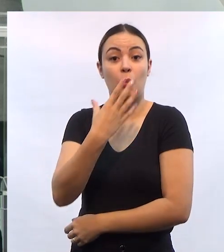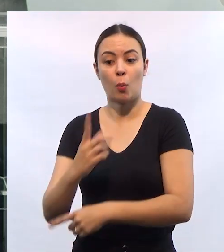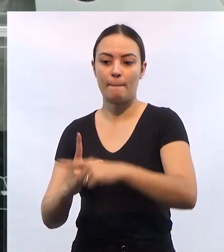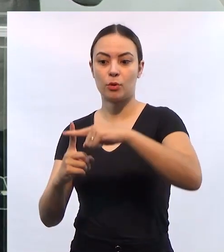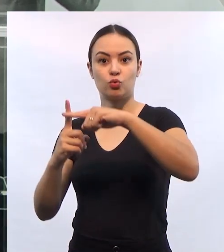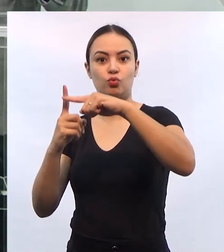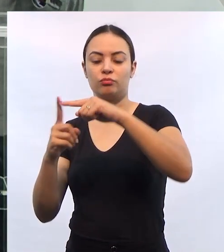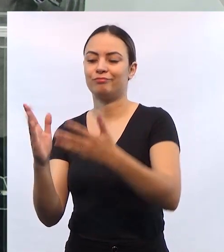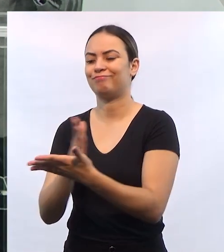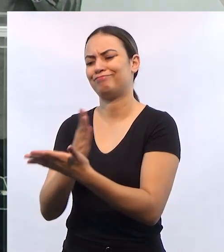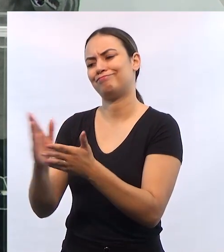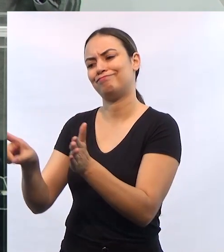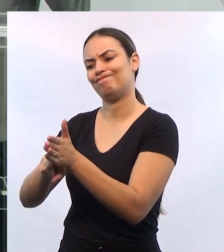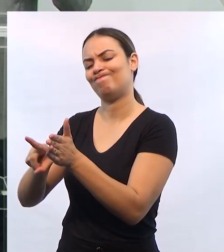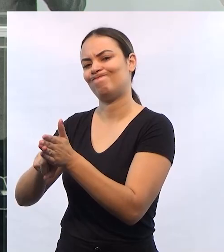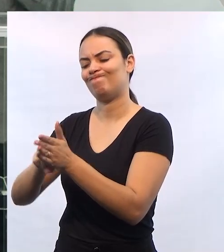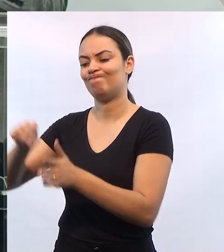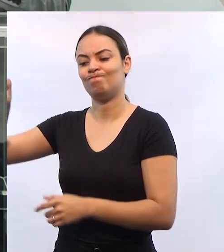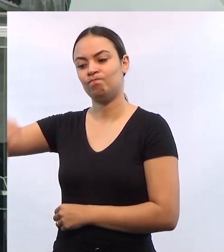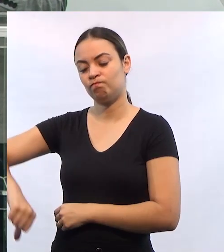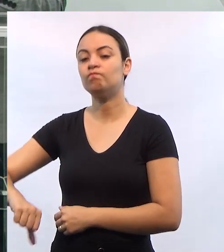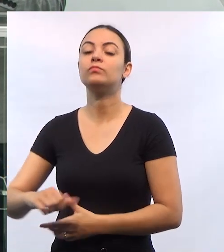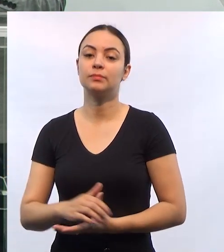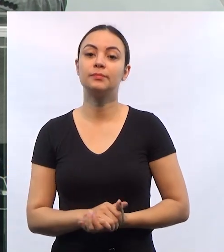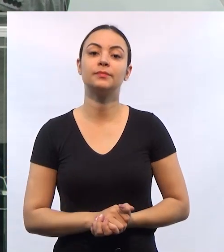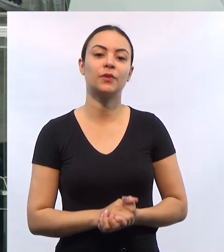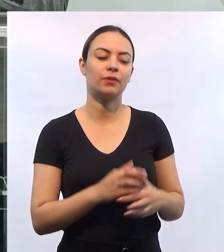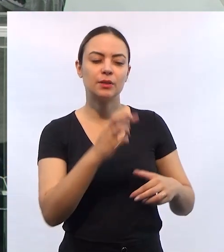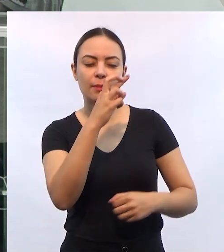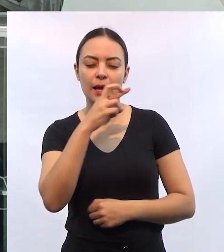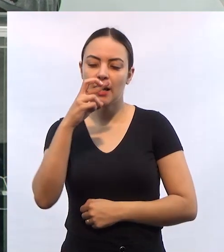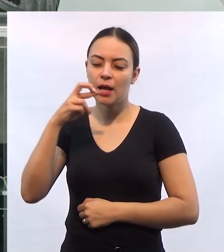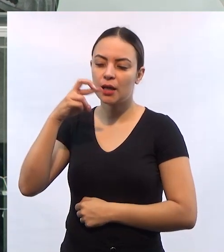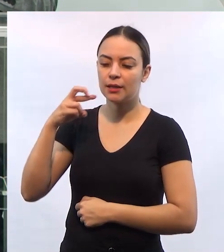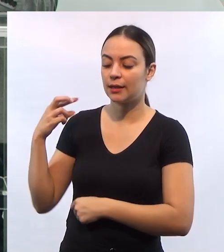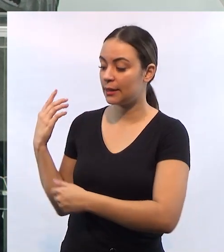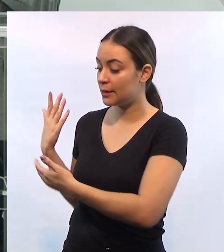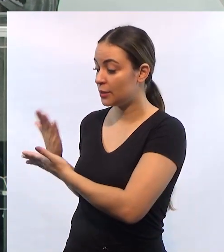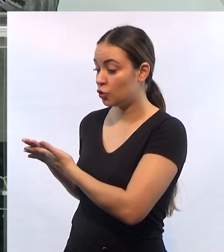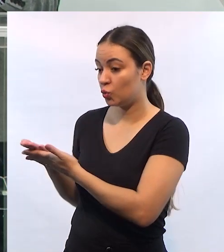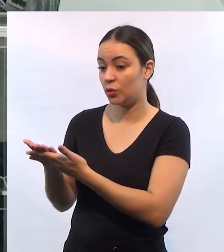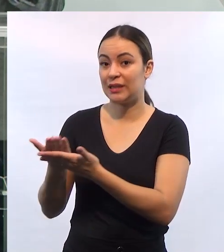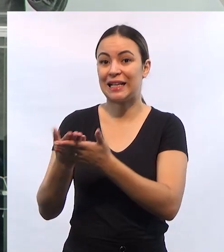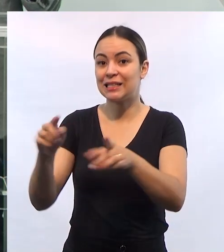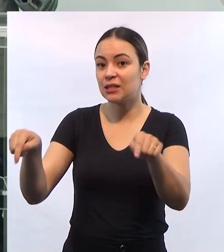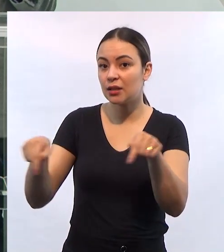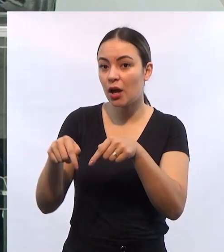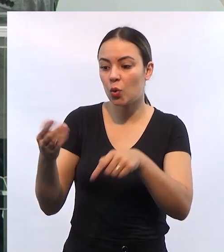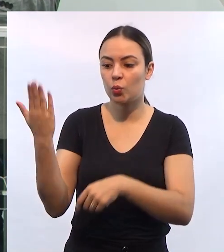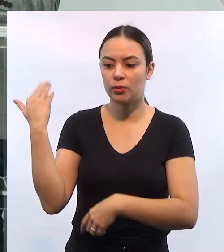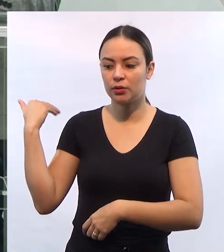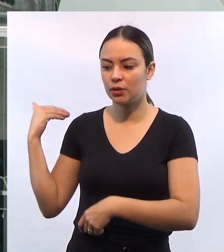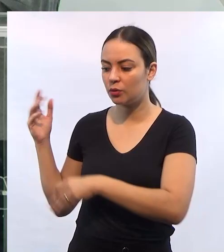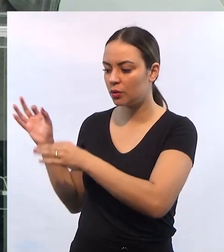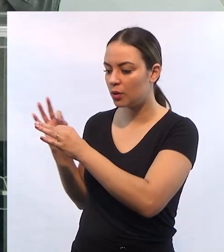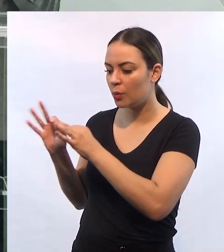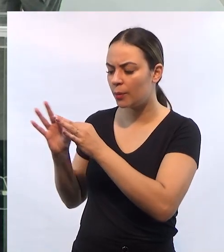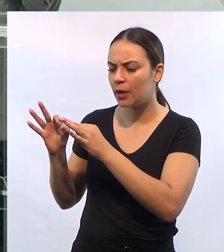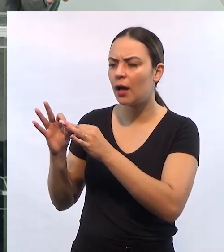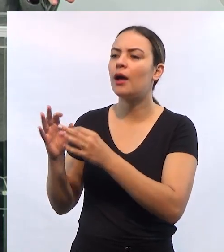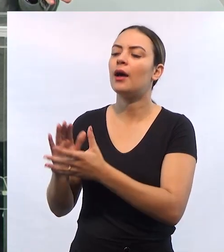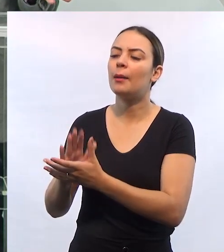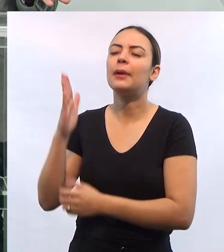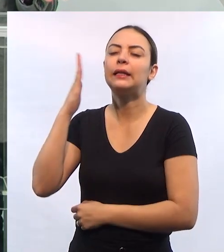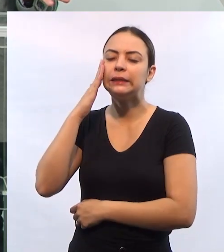analisar, faça essa análise aí das teorias como um todo e você vai começar a entender melhor o funcionamento das organizações,